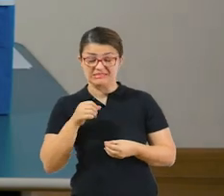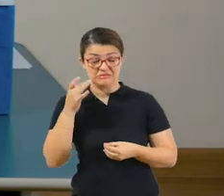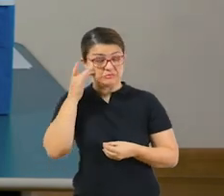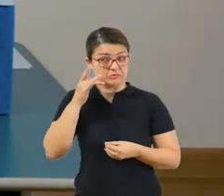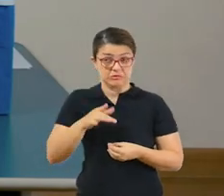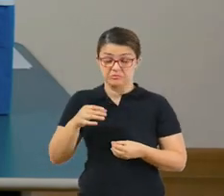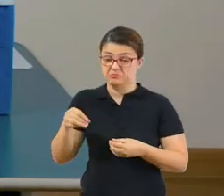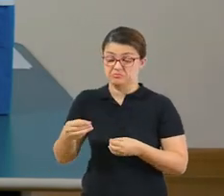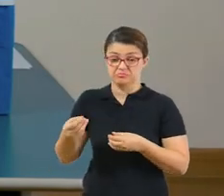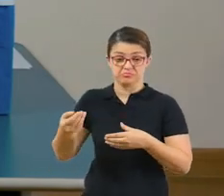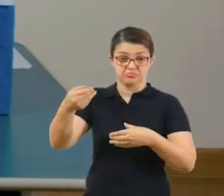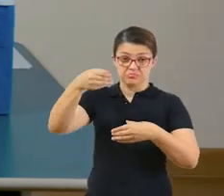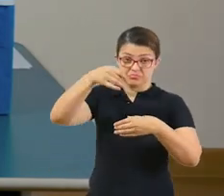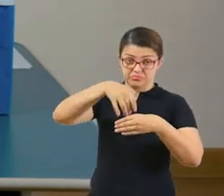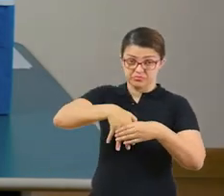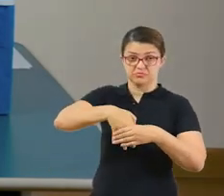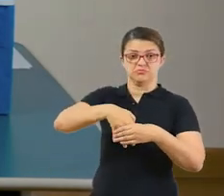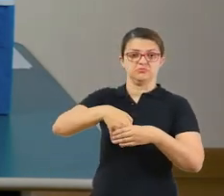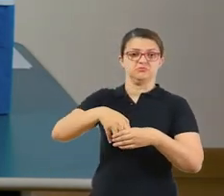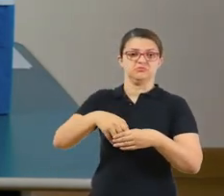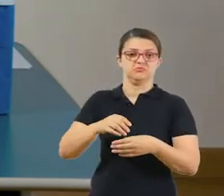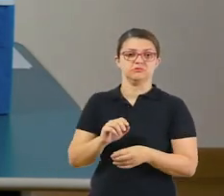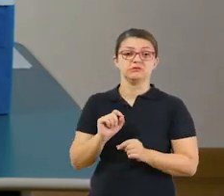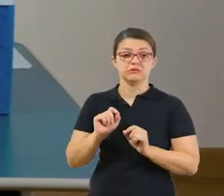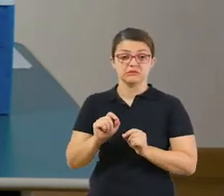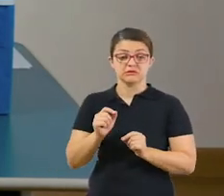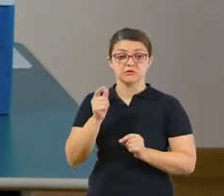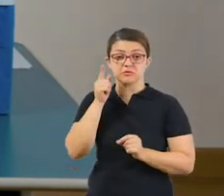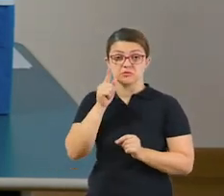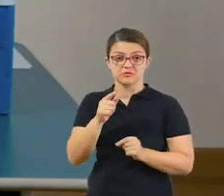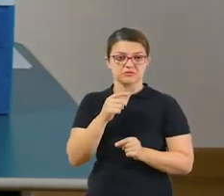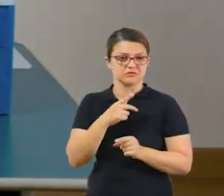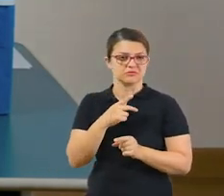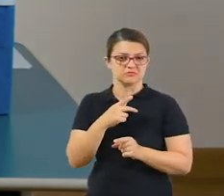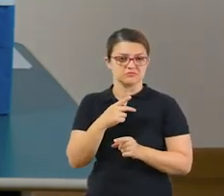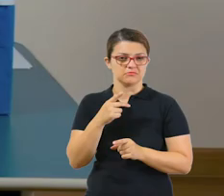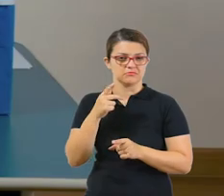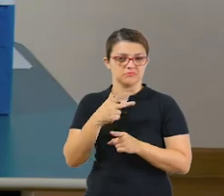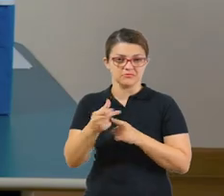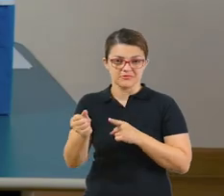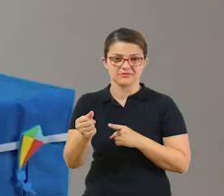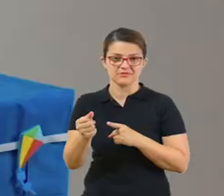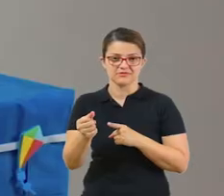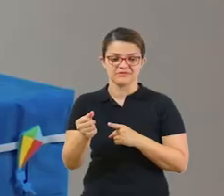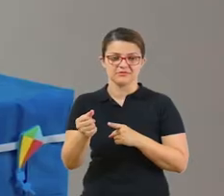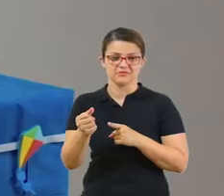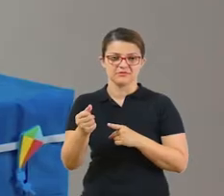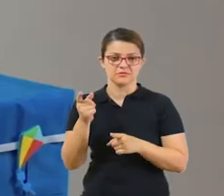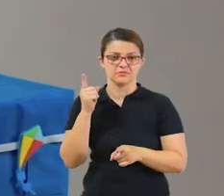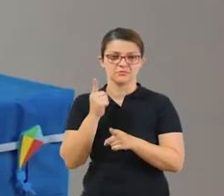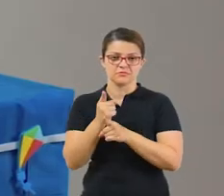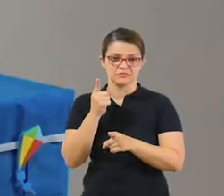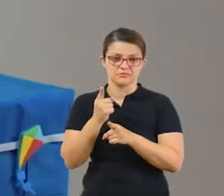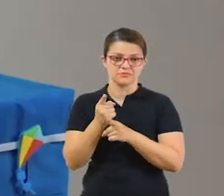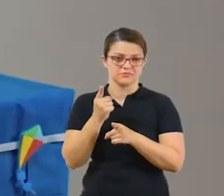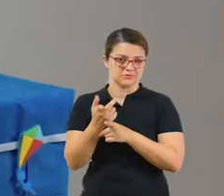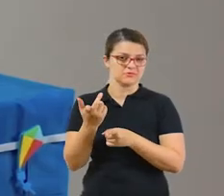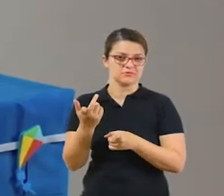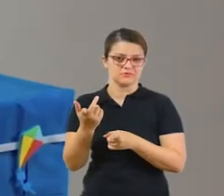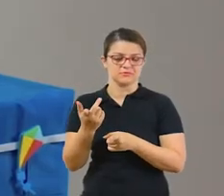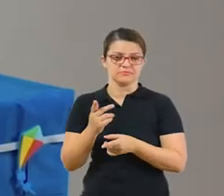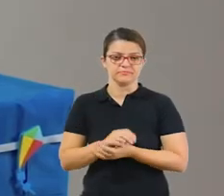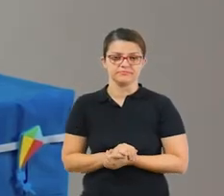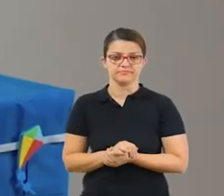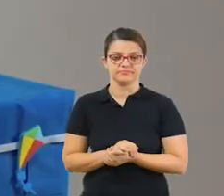souber, devolve na caixa. Ganha a brincadeira quem mais conseguir objetos. Após a brincadeira, você junto